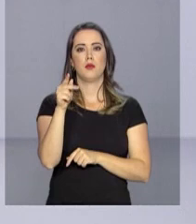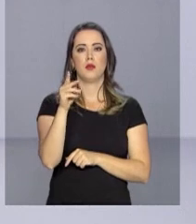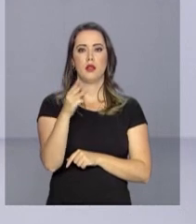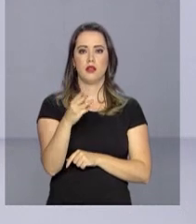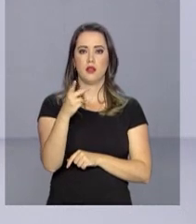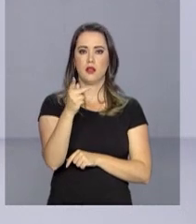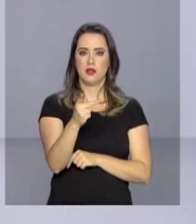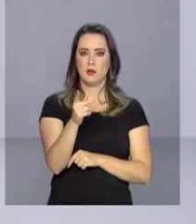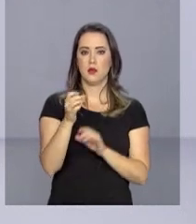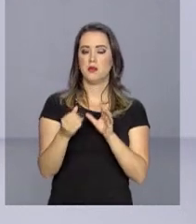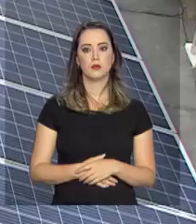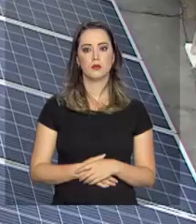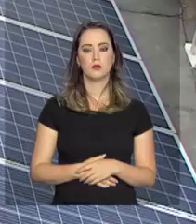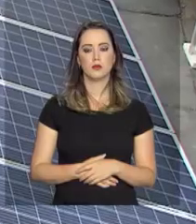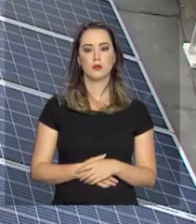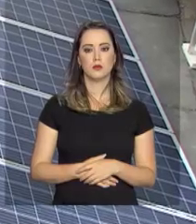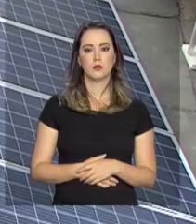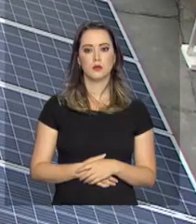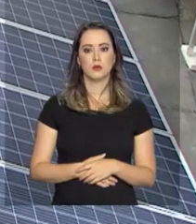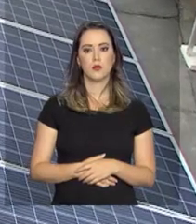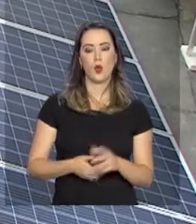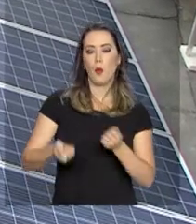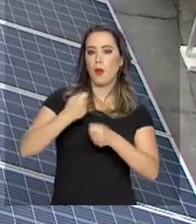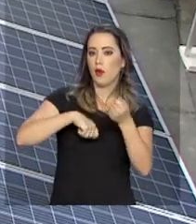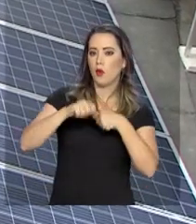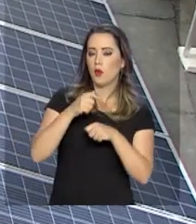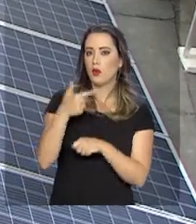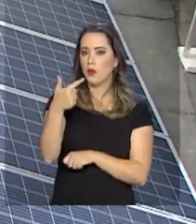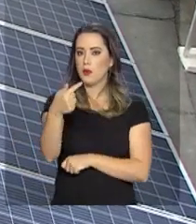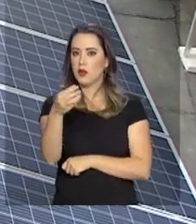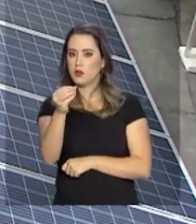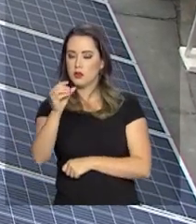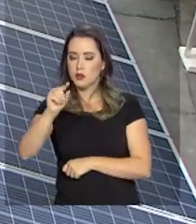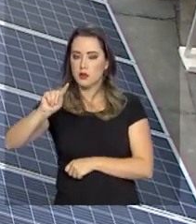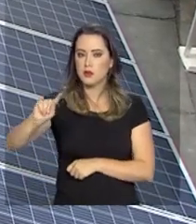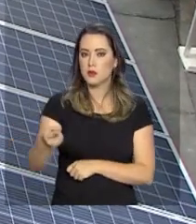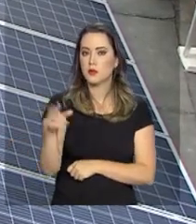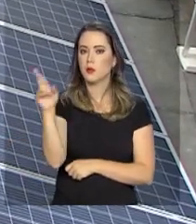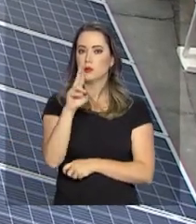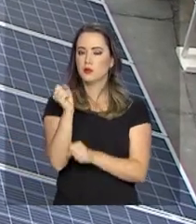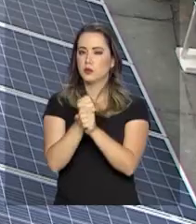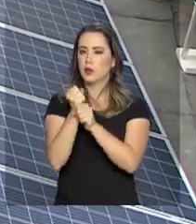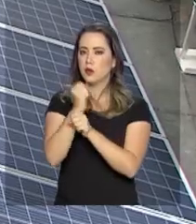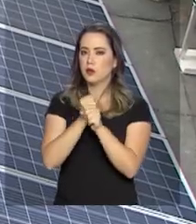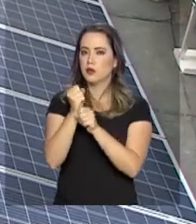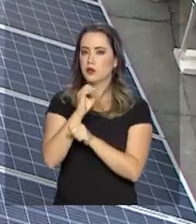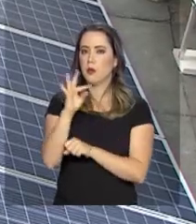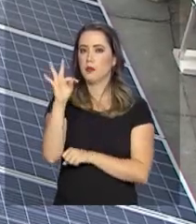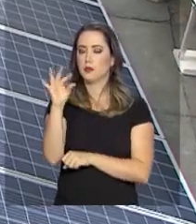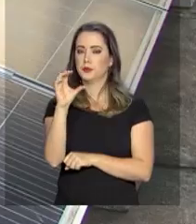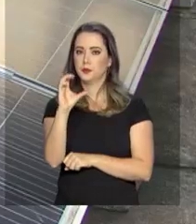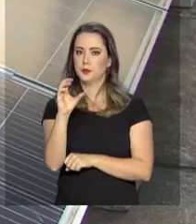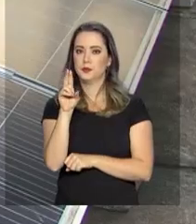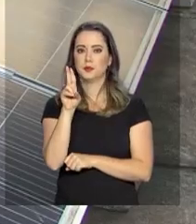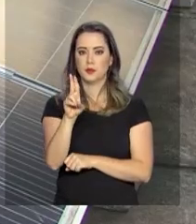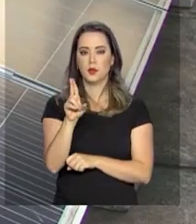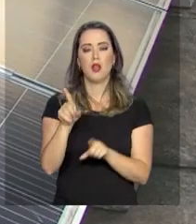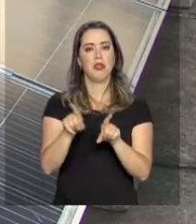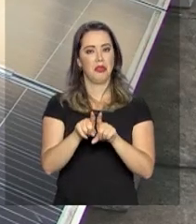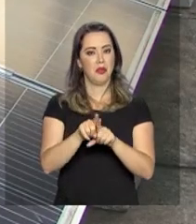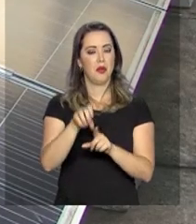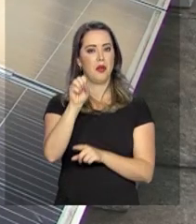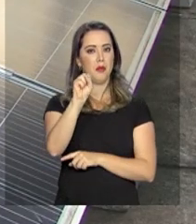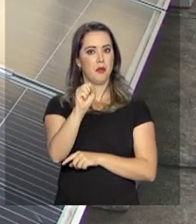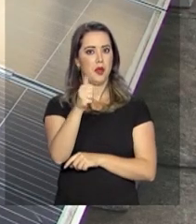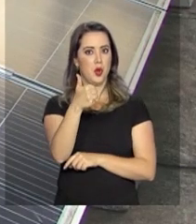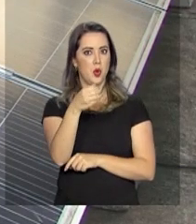de Sustentabilidade. Uma economia de R$ 700 mil por ano para o Tribunal de Contas da União e